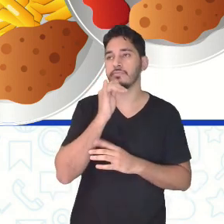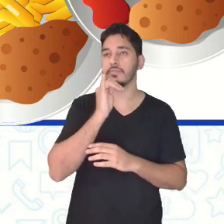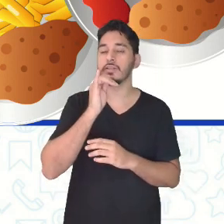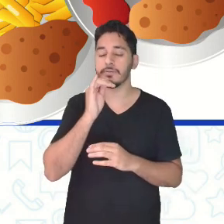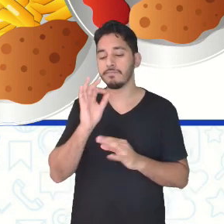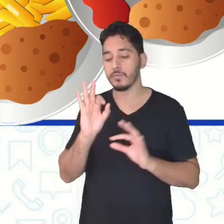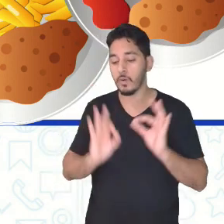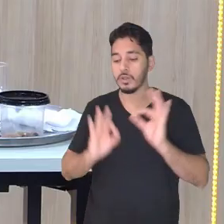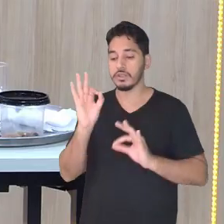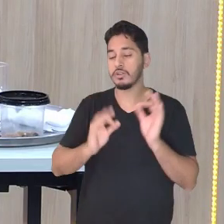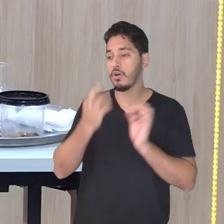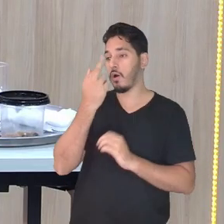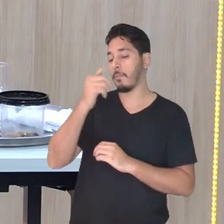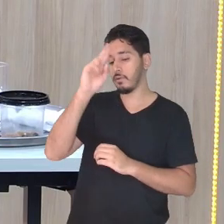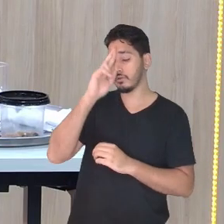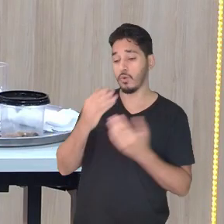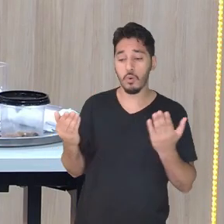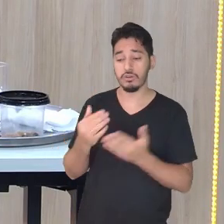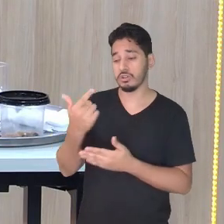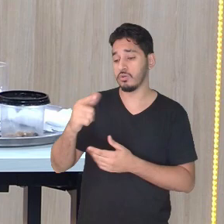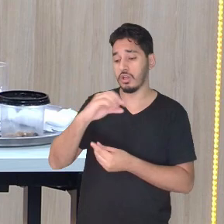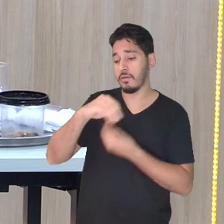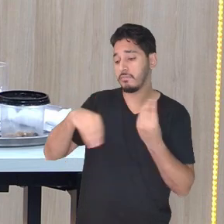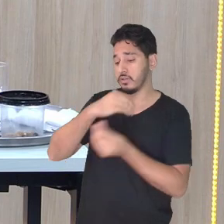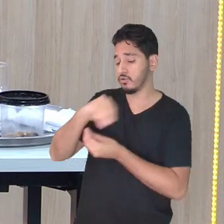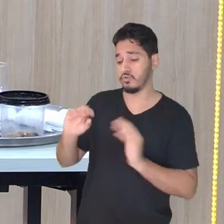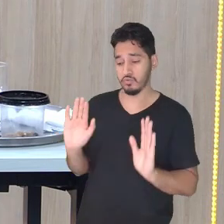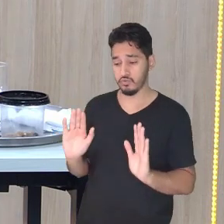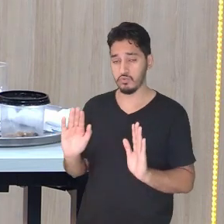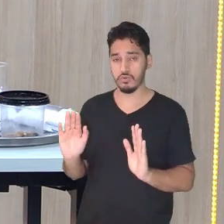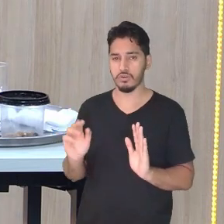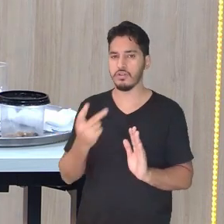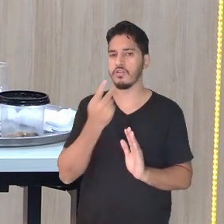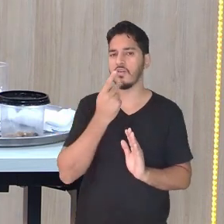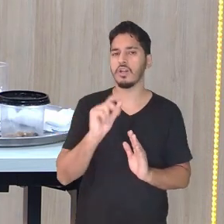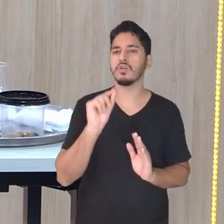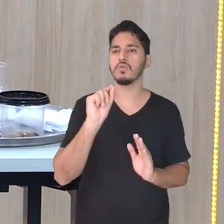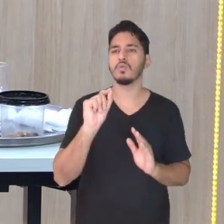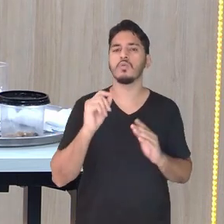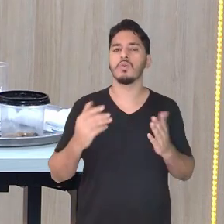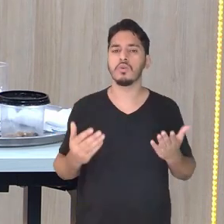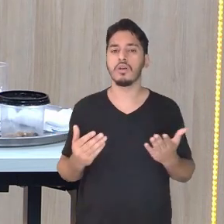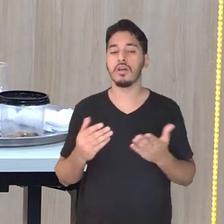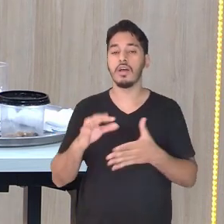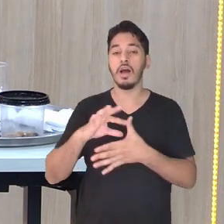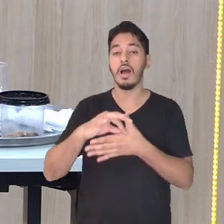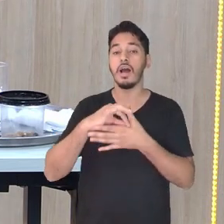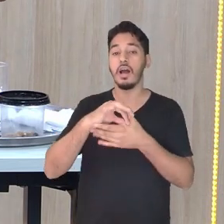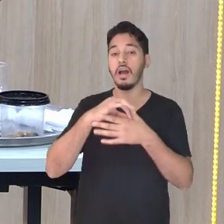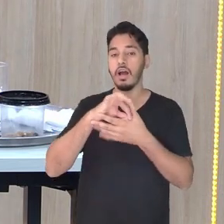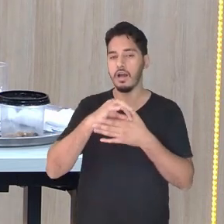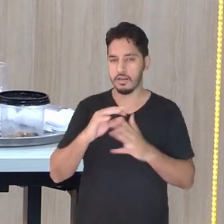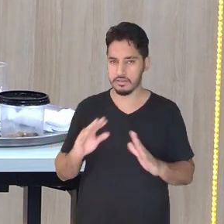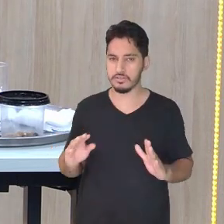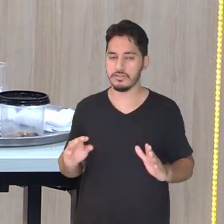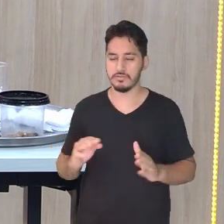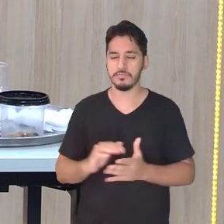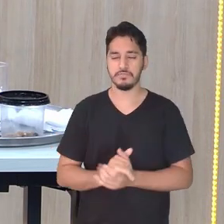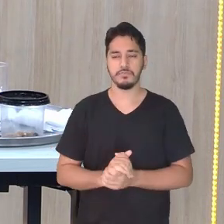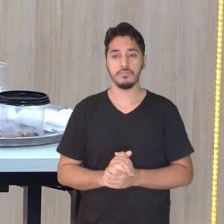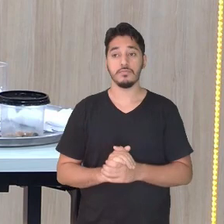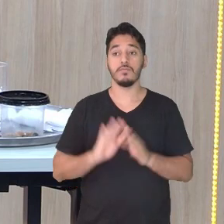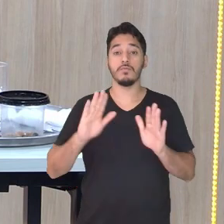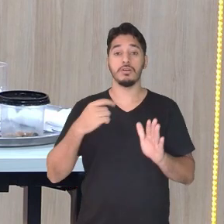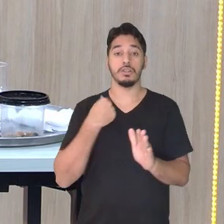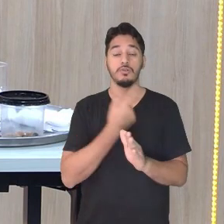o almoço, mas hoje não tem mistura. Então, a gente está se referindo, né, nesse caso aí, à carne. Bem interessante. Mas a